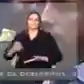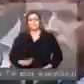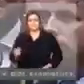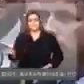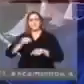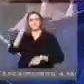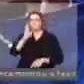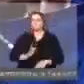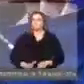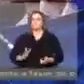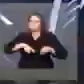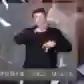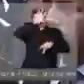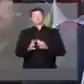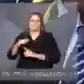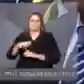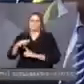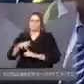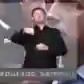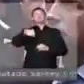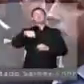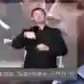pela minha, pela minha, em nome da minha, minha,